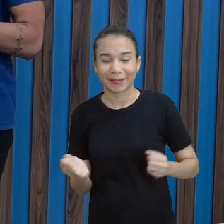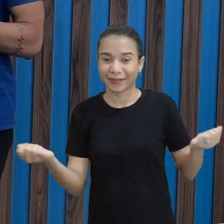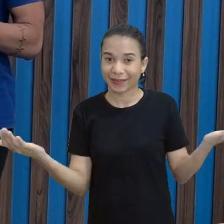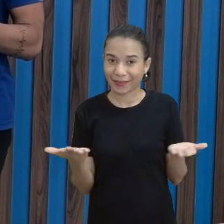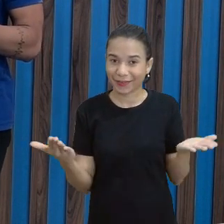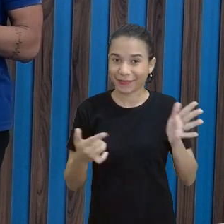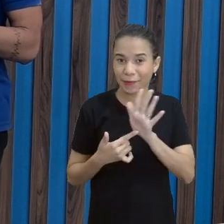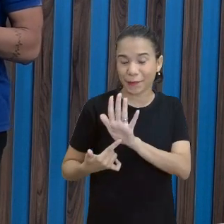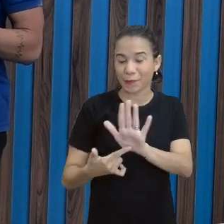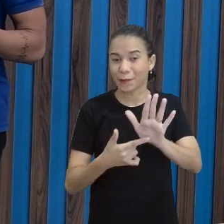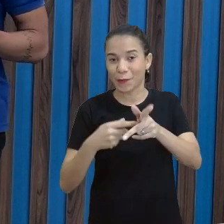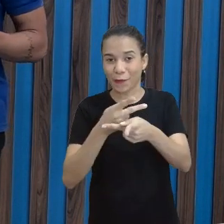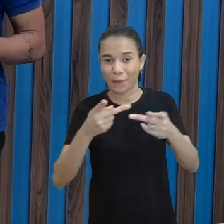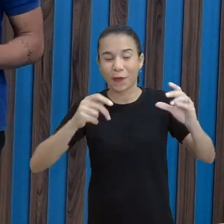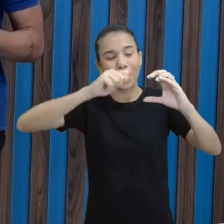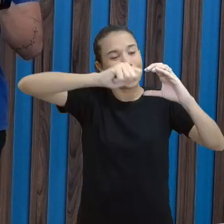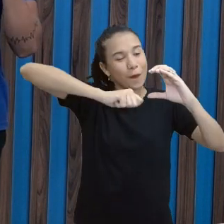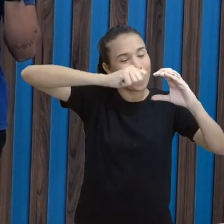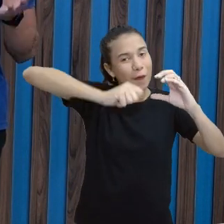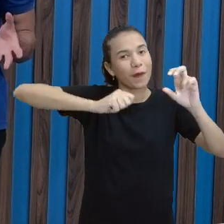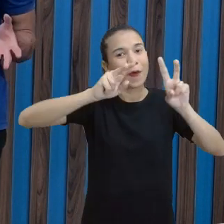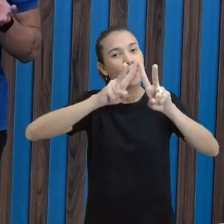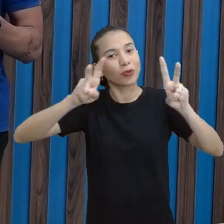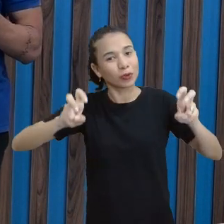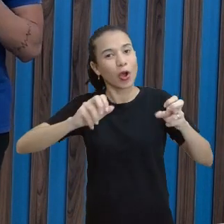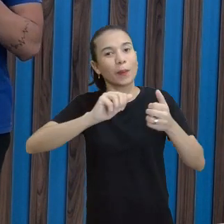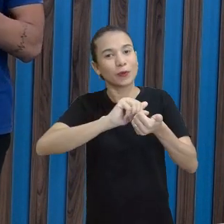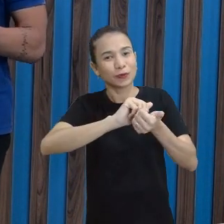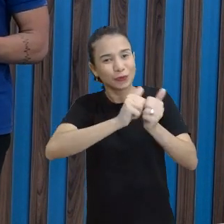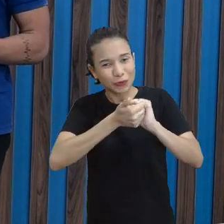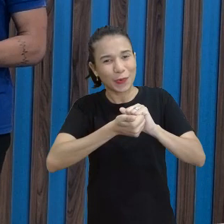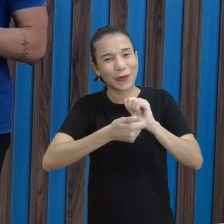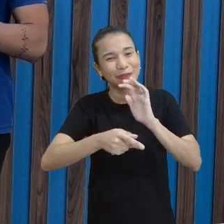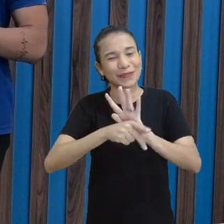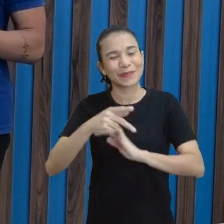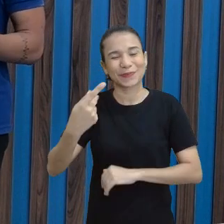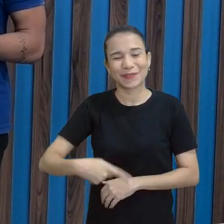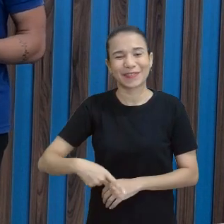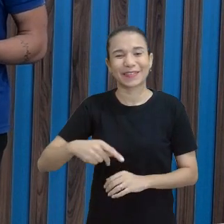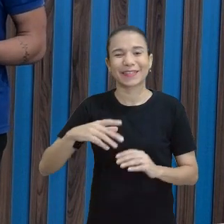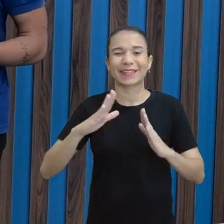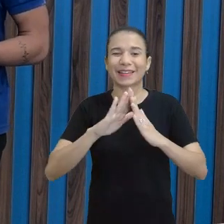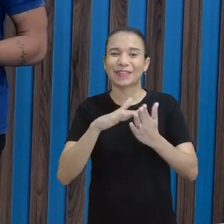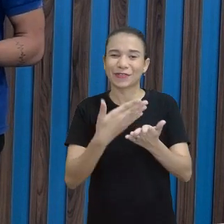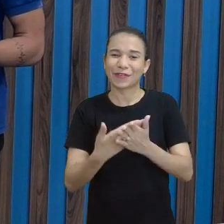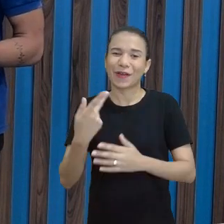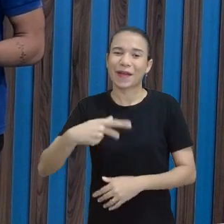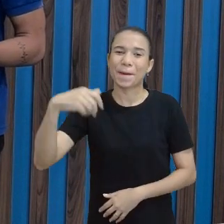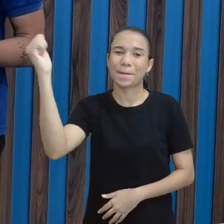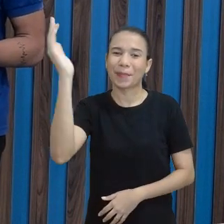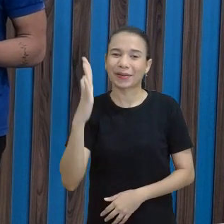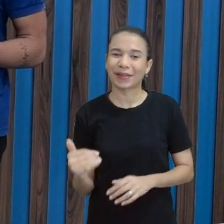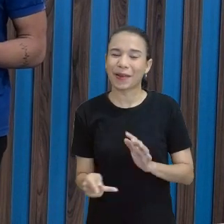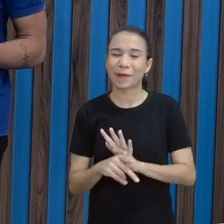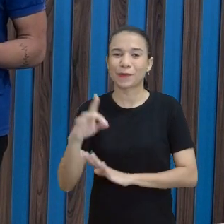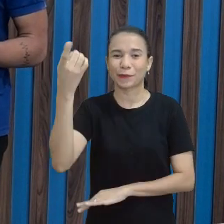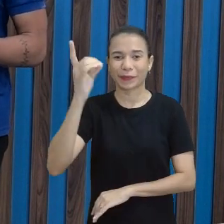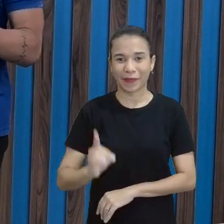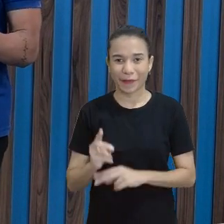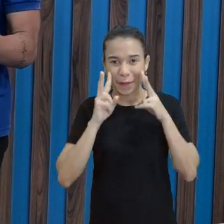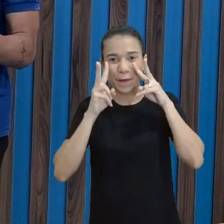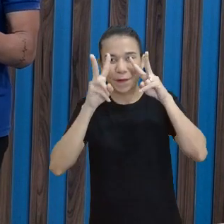agora eu vou trazer um vídeo para vocês sobre os Jogos Escolares Brasileiros Paralímpicos, para que vocês vejam aí um pouquinho